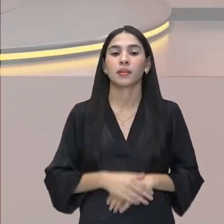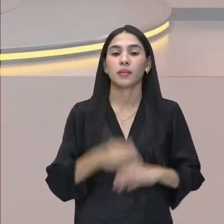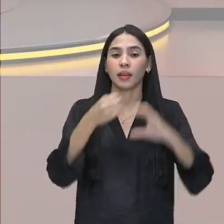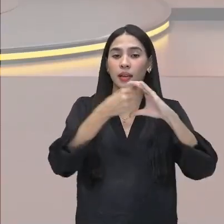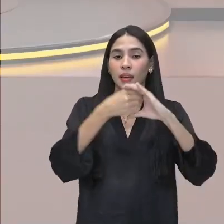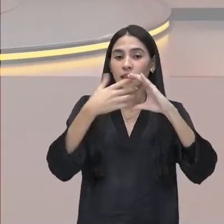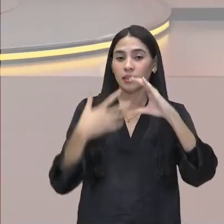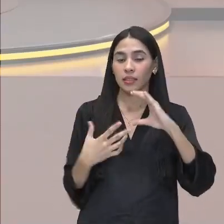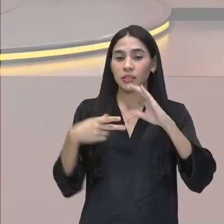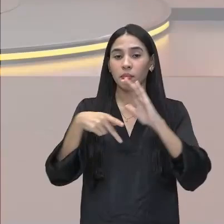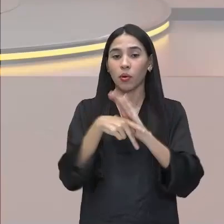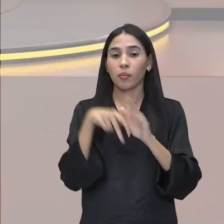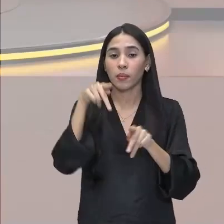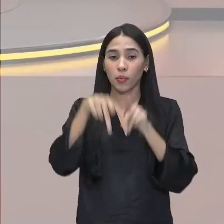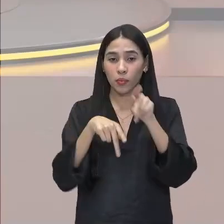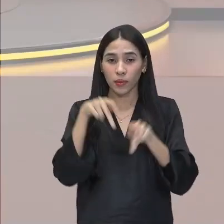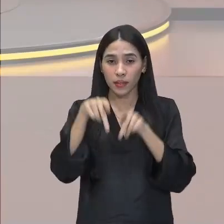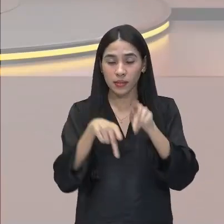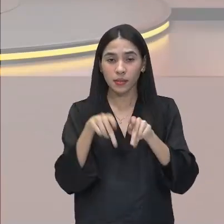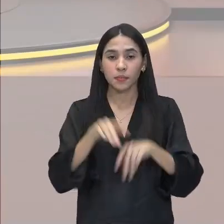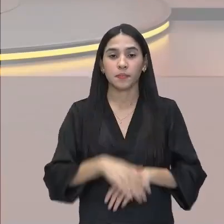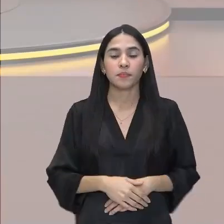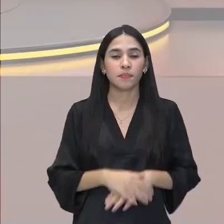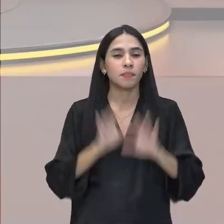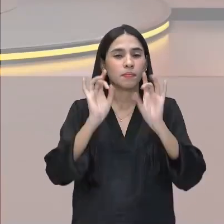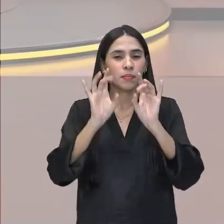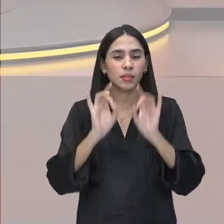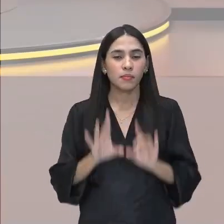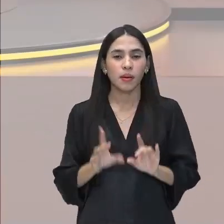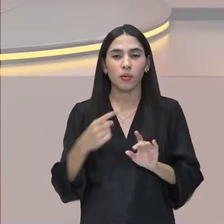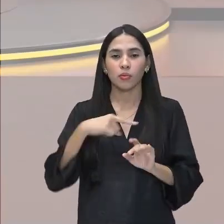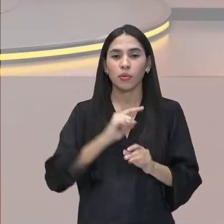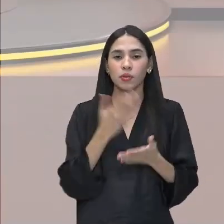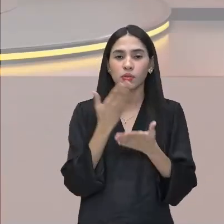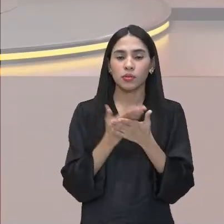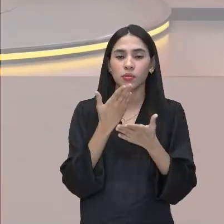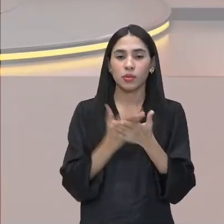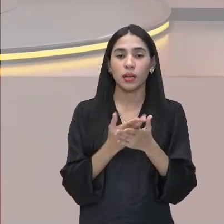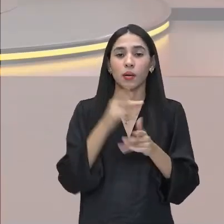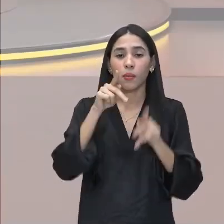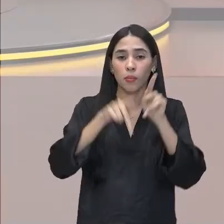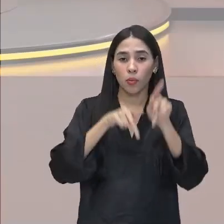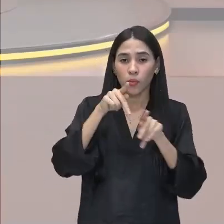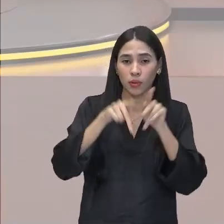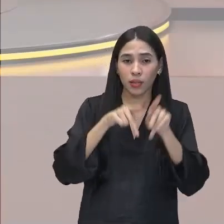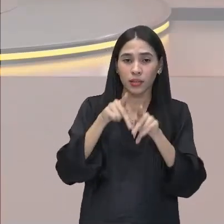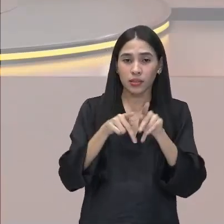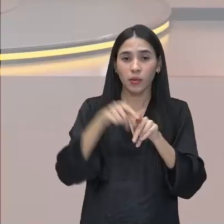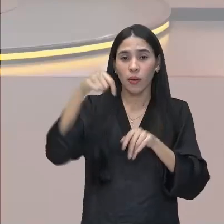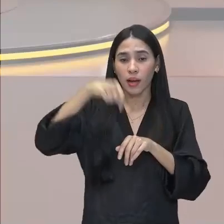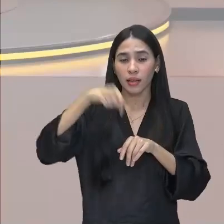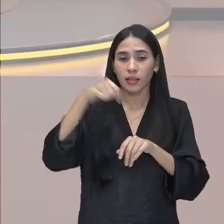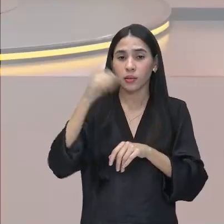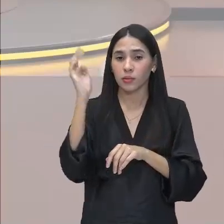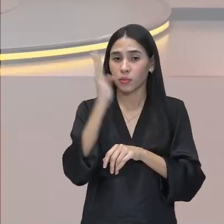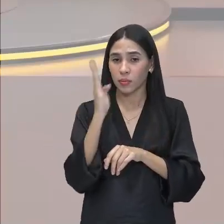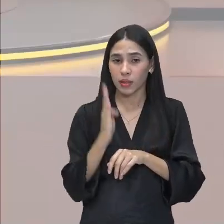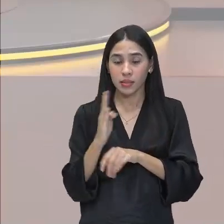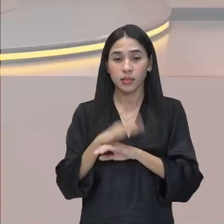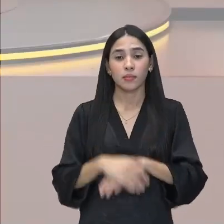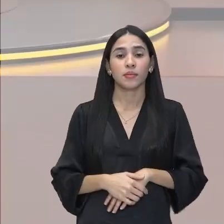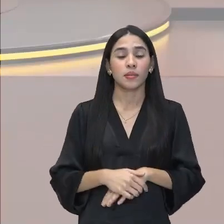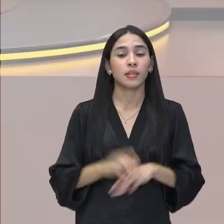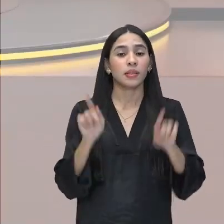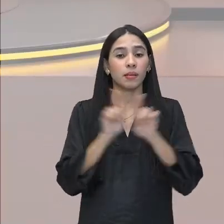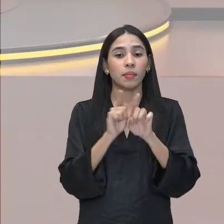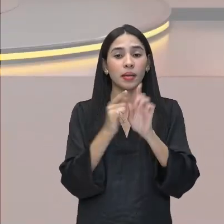da urbanização. E nessa aula especificamente vamos tratar dos aspectos da urbanização no Brasil. E aí a gente traz